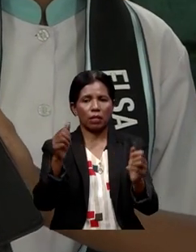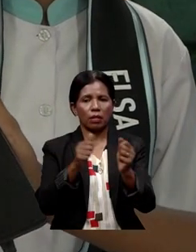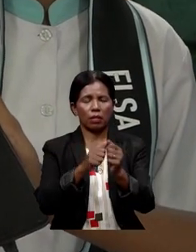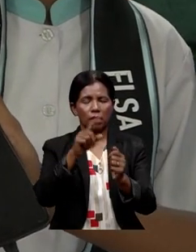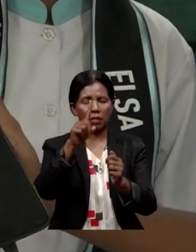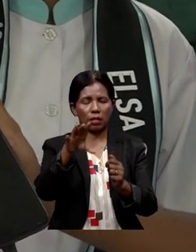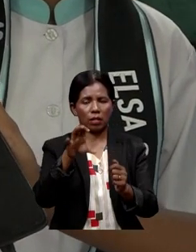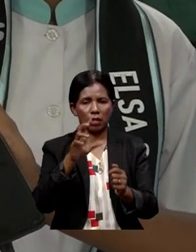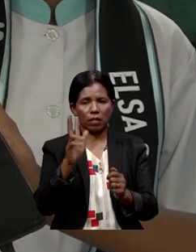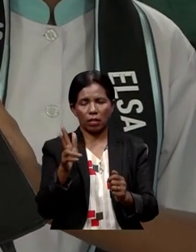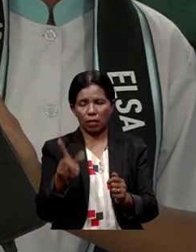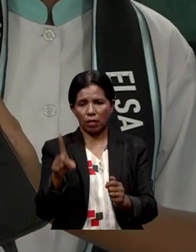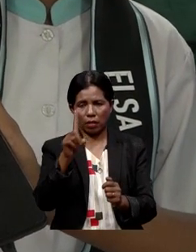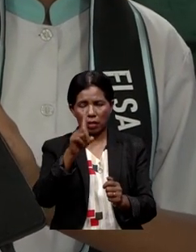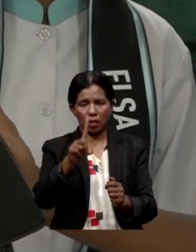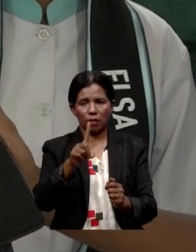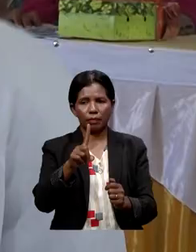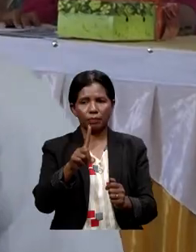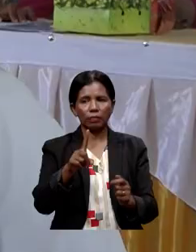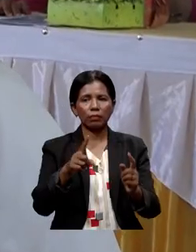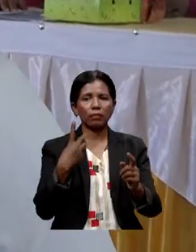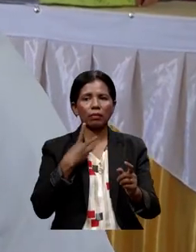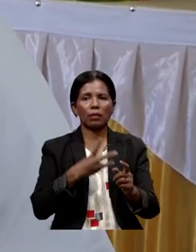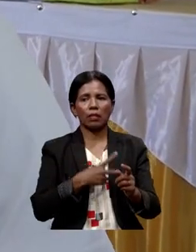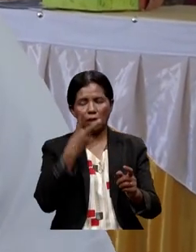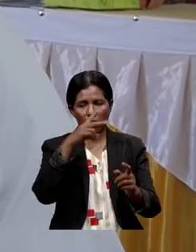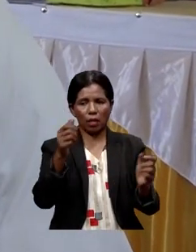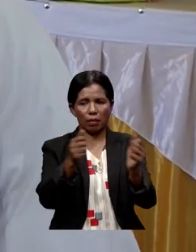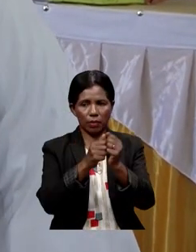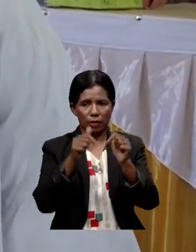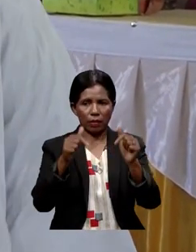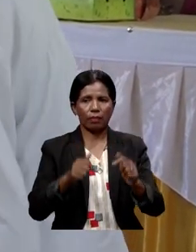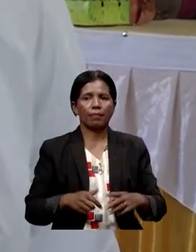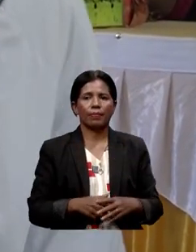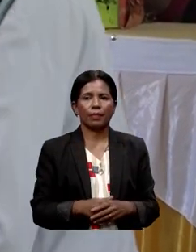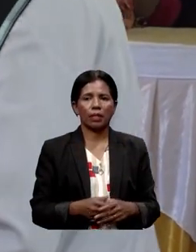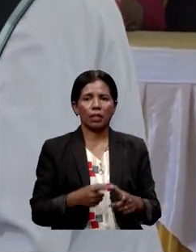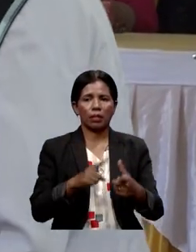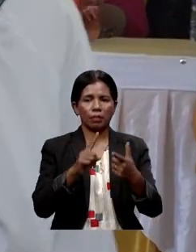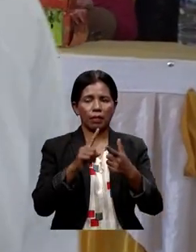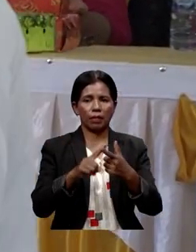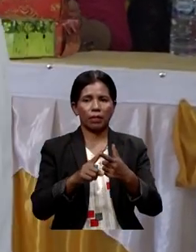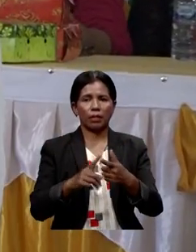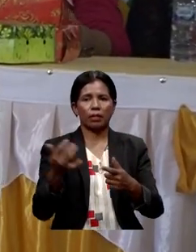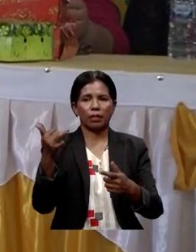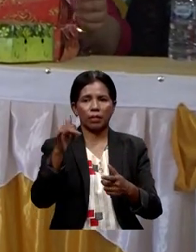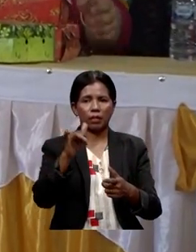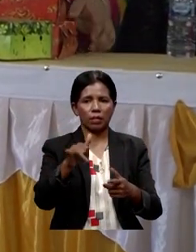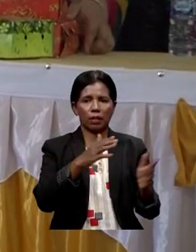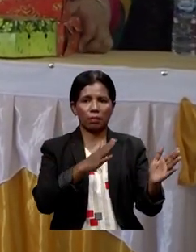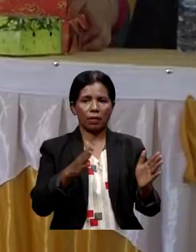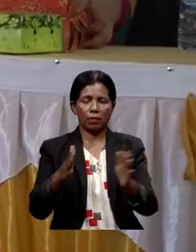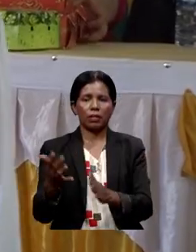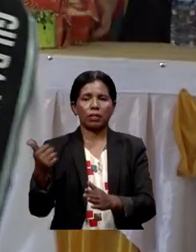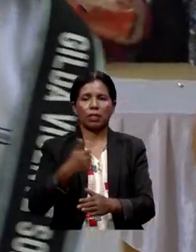atusira tolno resin ida ne bemak ointa assiste hamutu kene. Depois sira prepara una